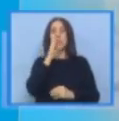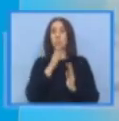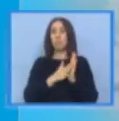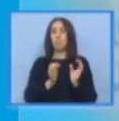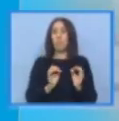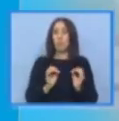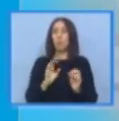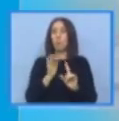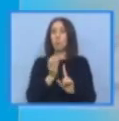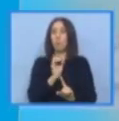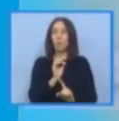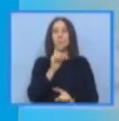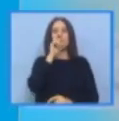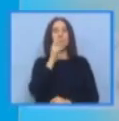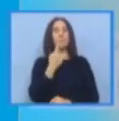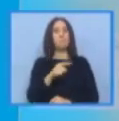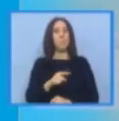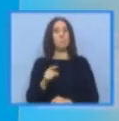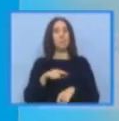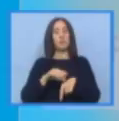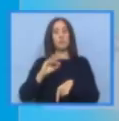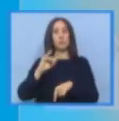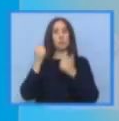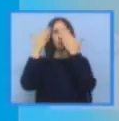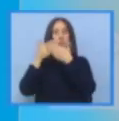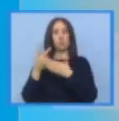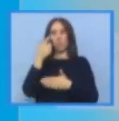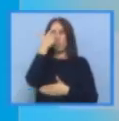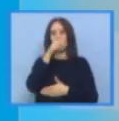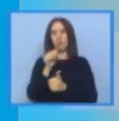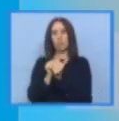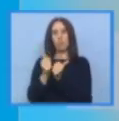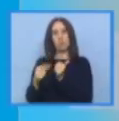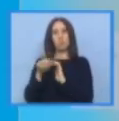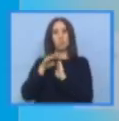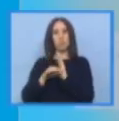prove ou condene. Lembro apenas que pelas 22h45 ainda pode acompanhar o